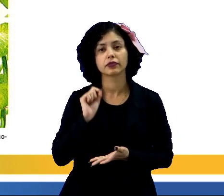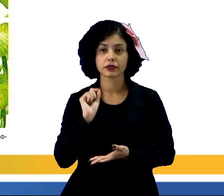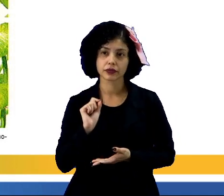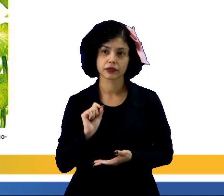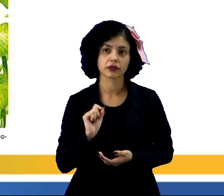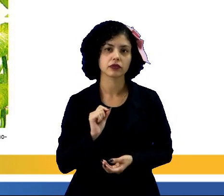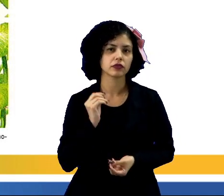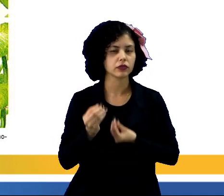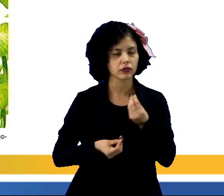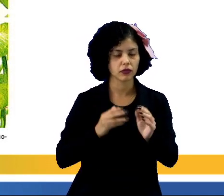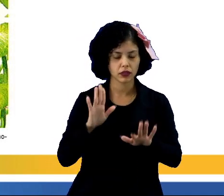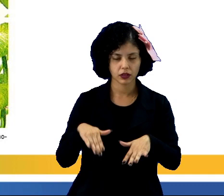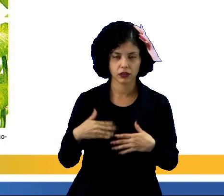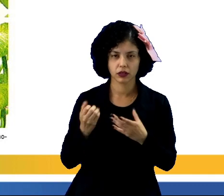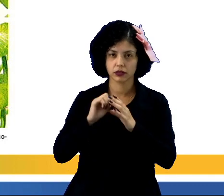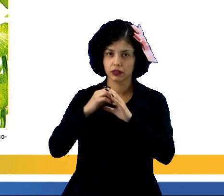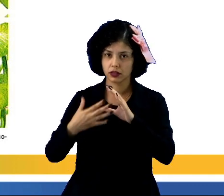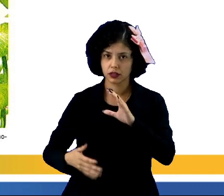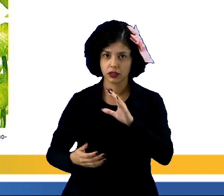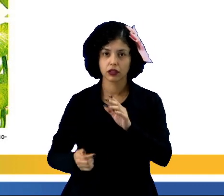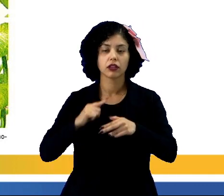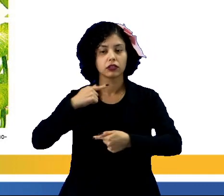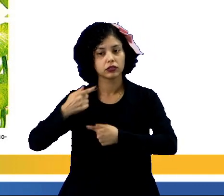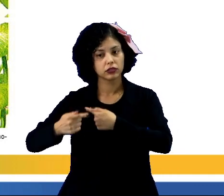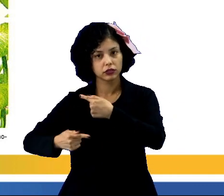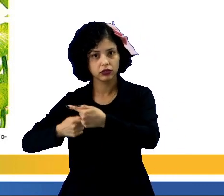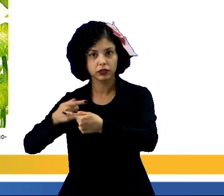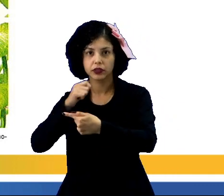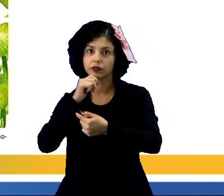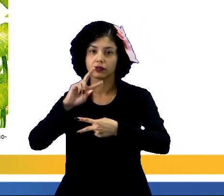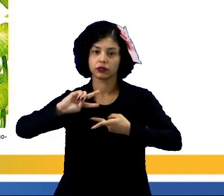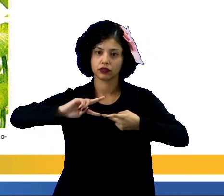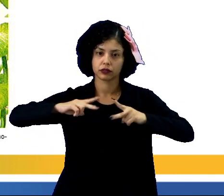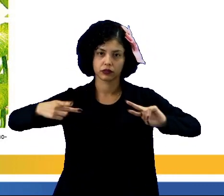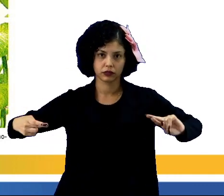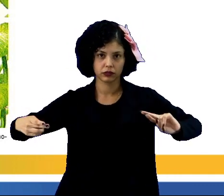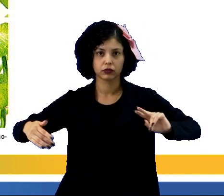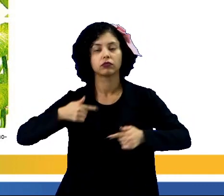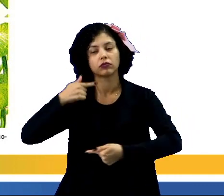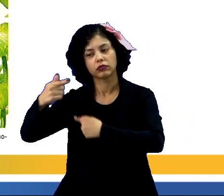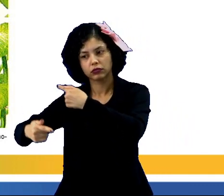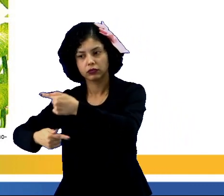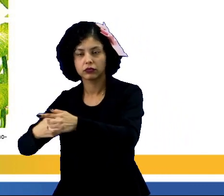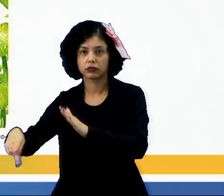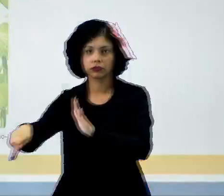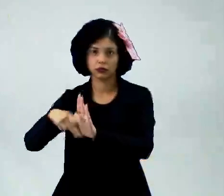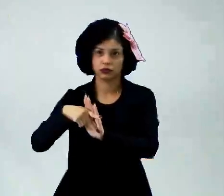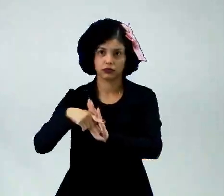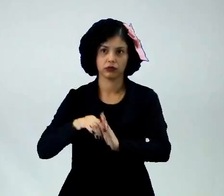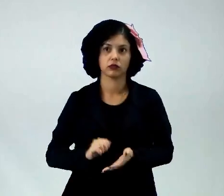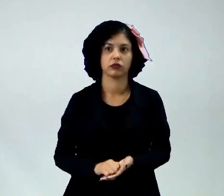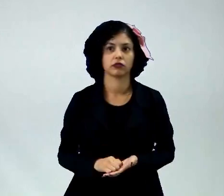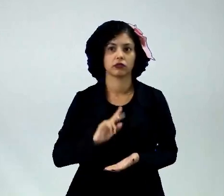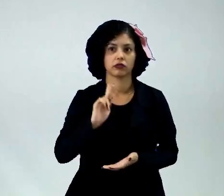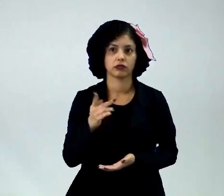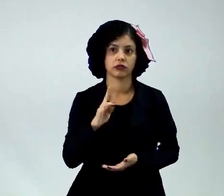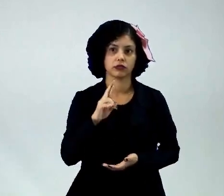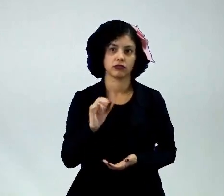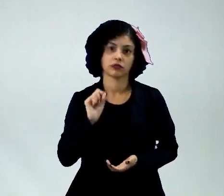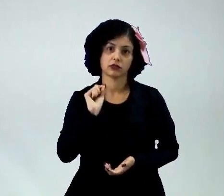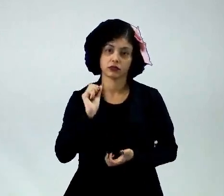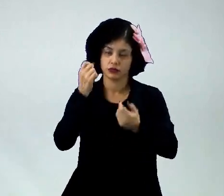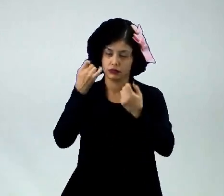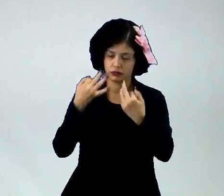Hereditariedade é o modo pelo qual as características genéticas são transmitidas de geração em geração. Ou seja, a hereditariedade é